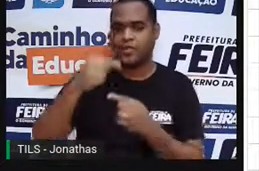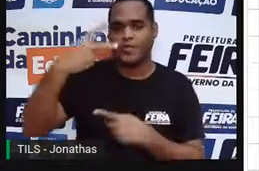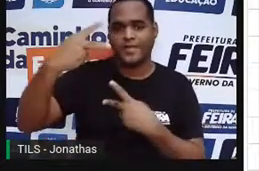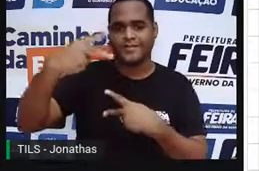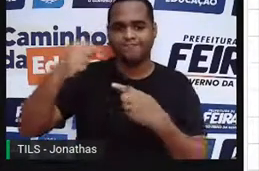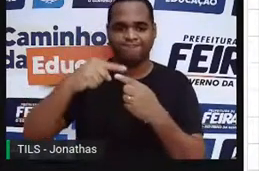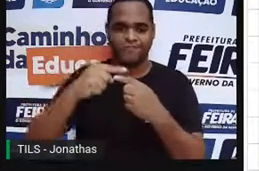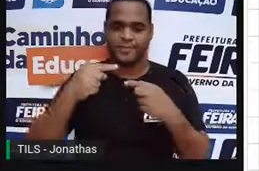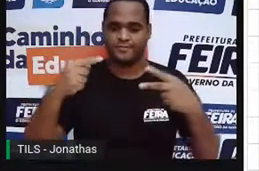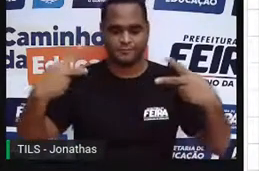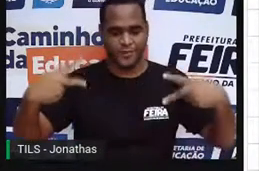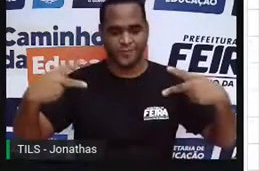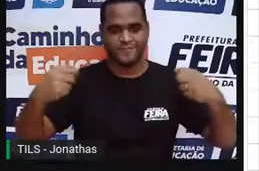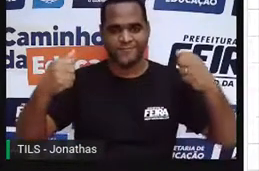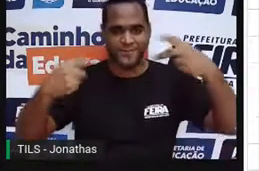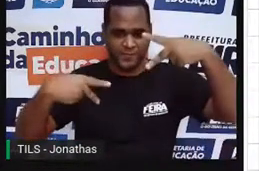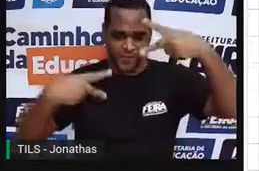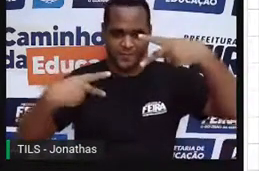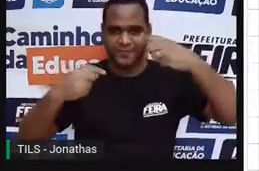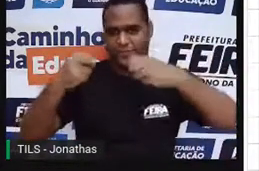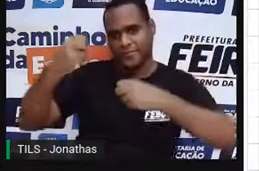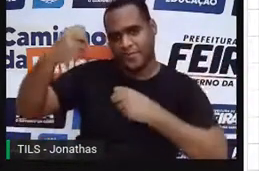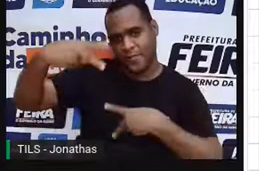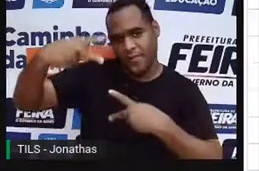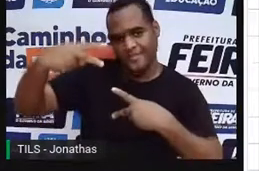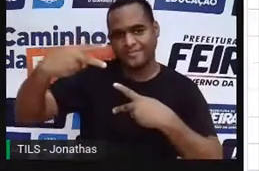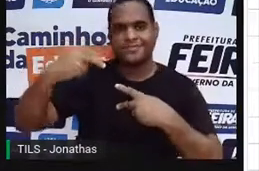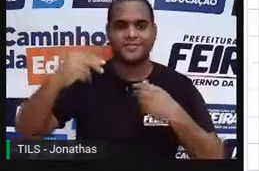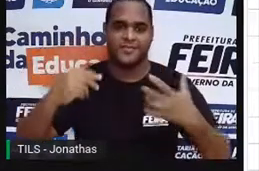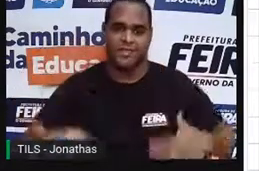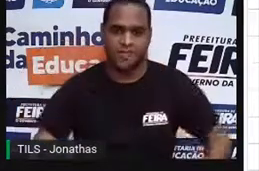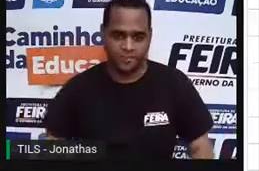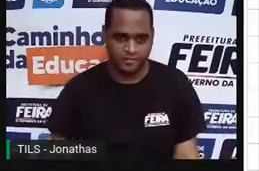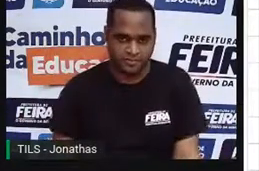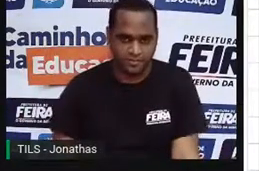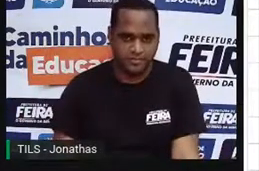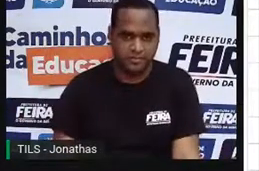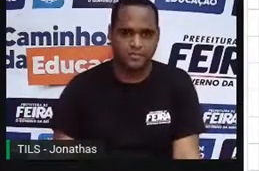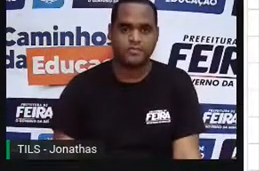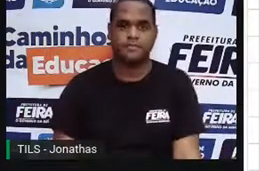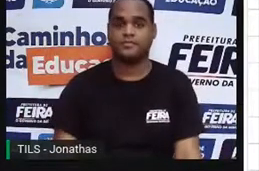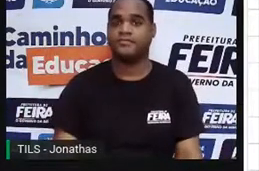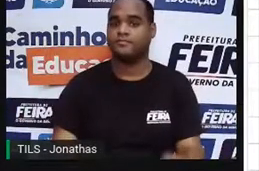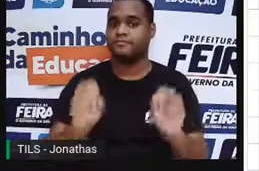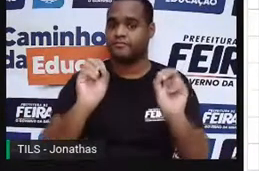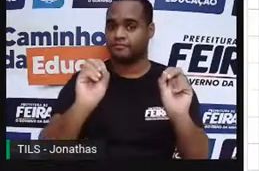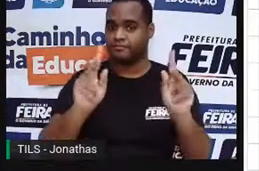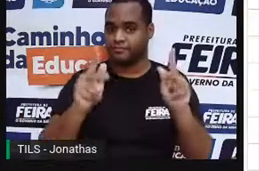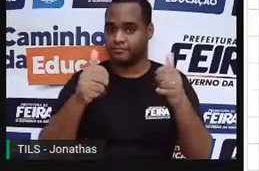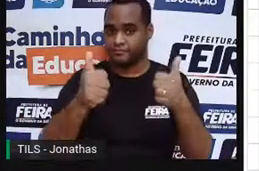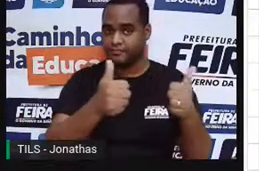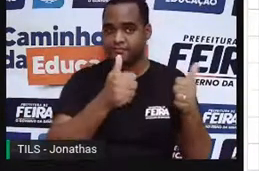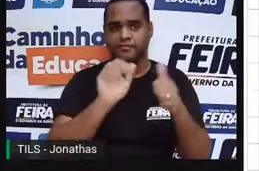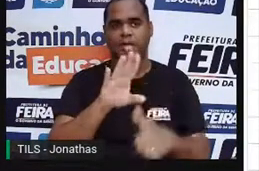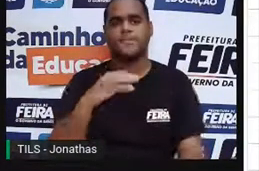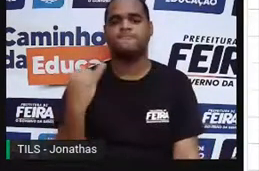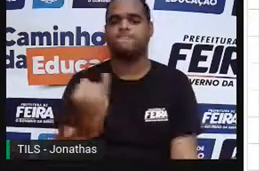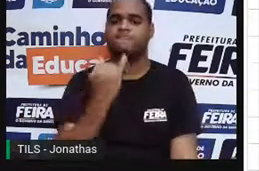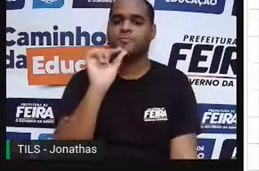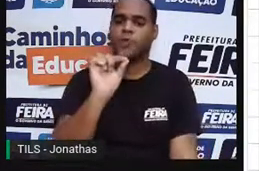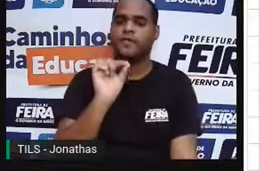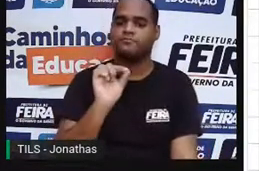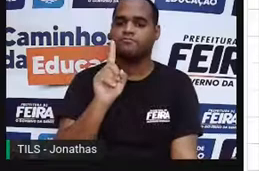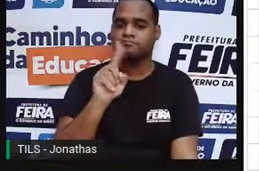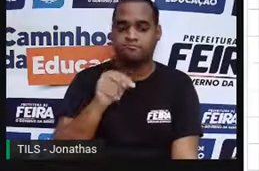Paralelos dois pares de lados Paralelos paralelograma beleza mas o que é que tem de interessante que tem de interessante